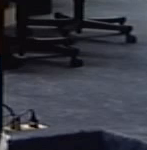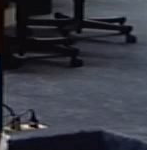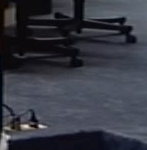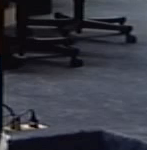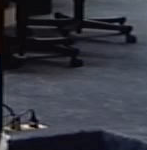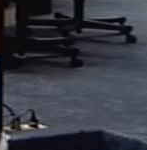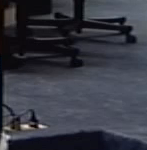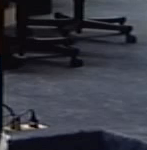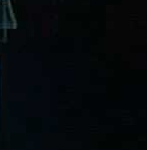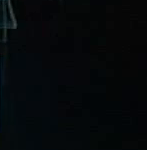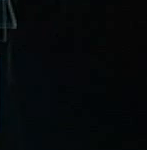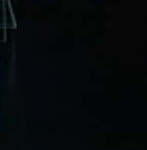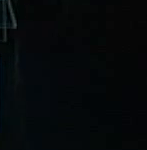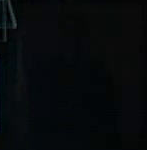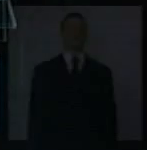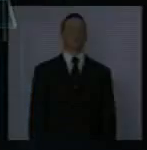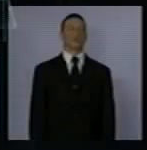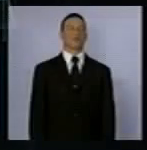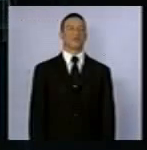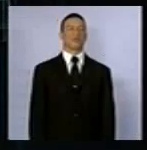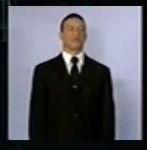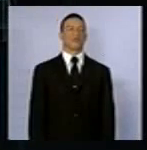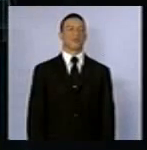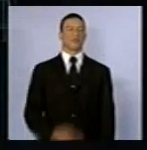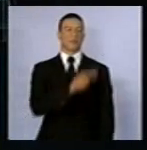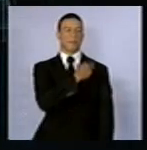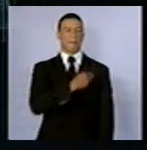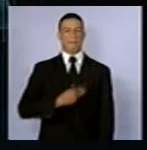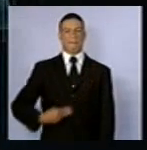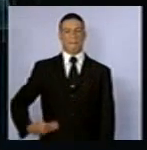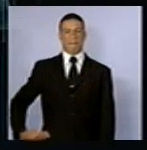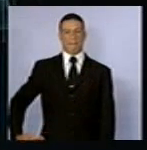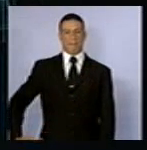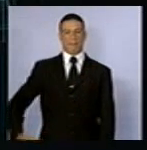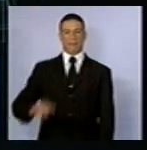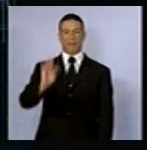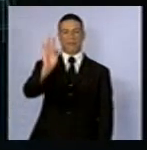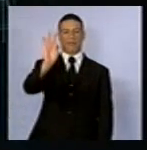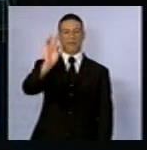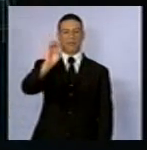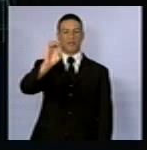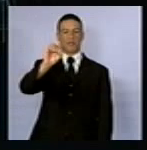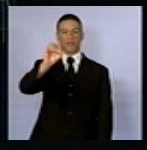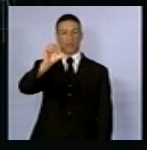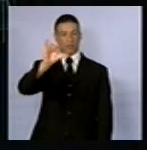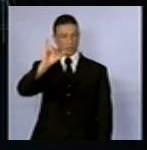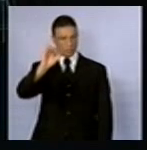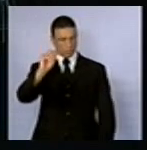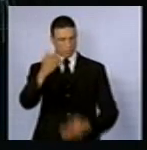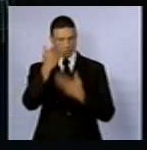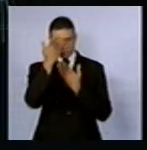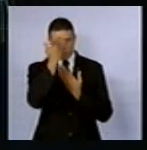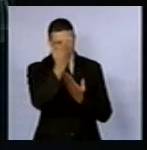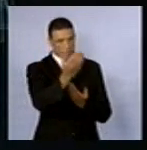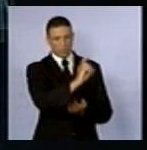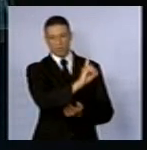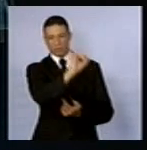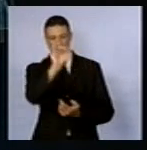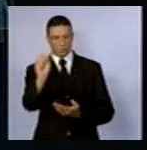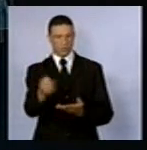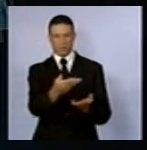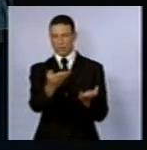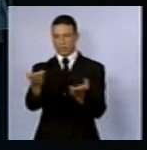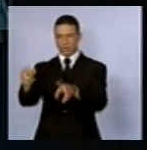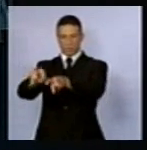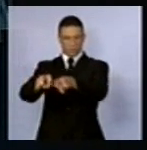minutos Excelentíssimo Senhor Ministro diases muito bom dia Bom dia a todos os demais componentes da mesa